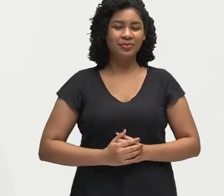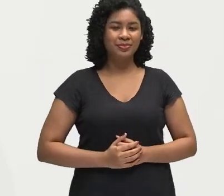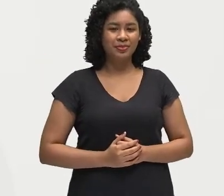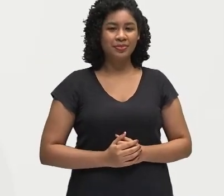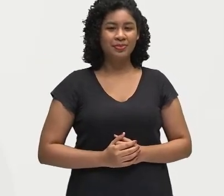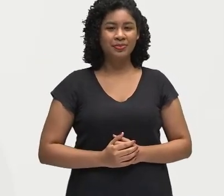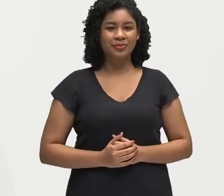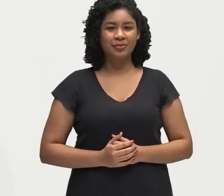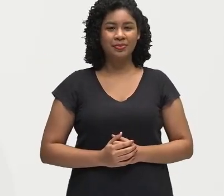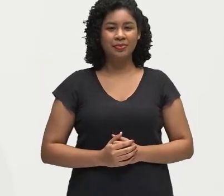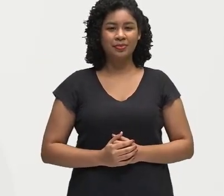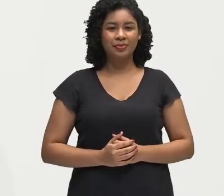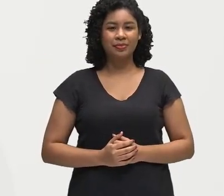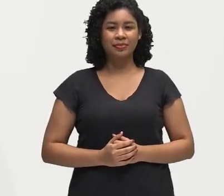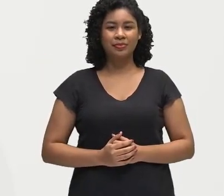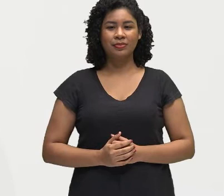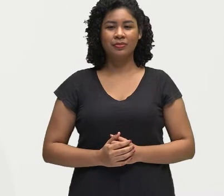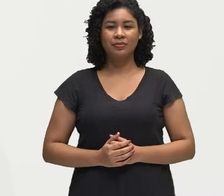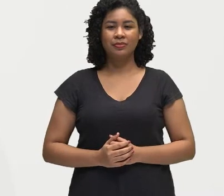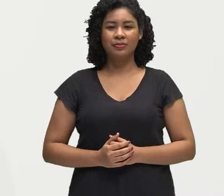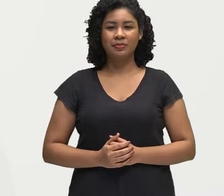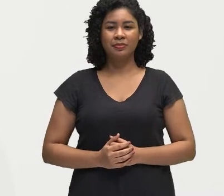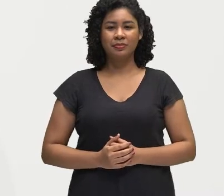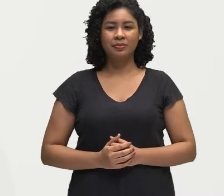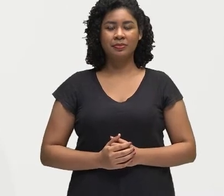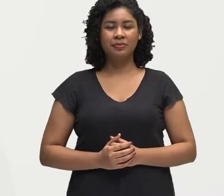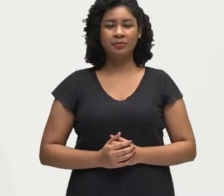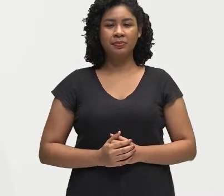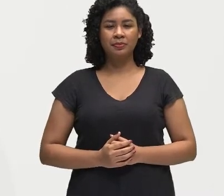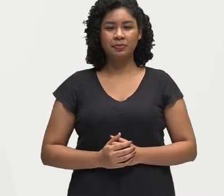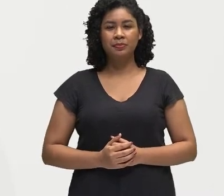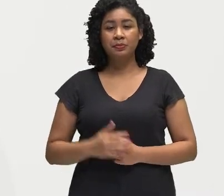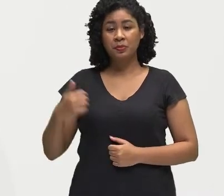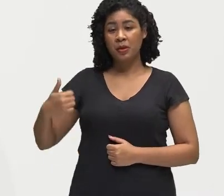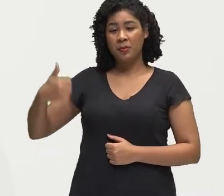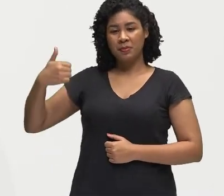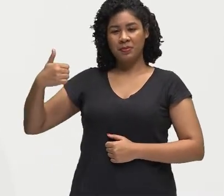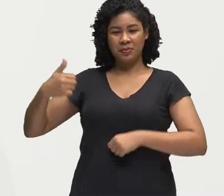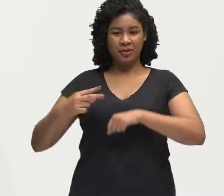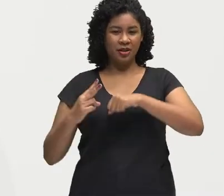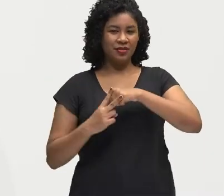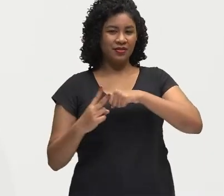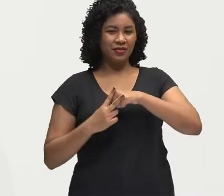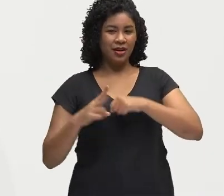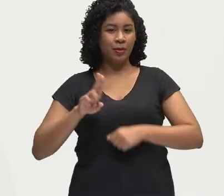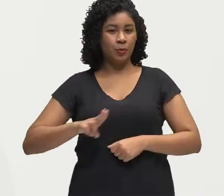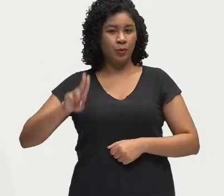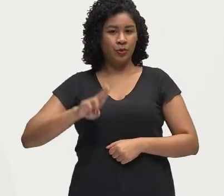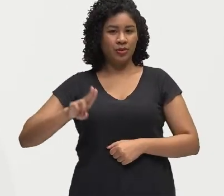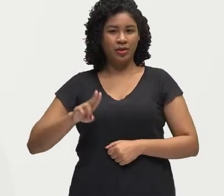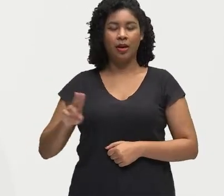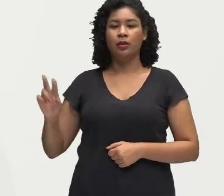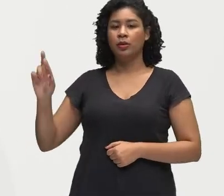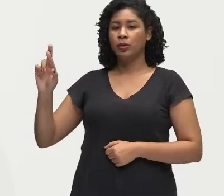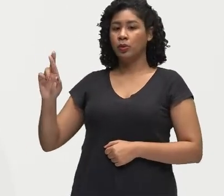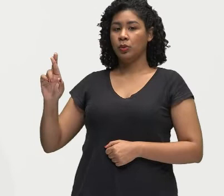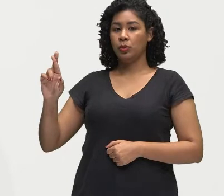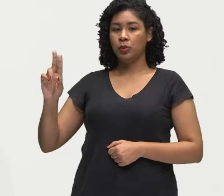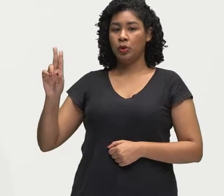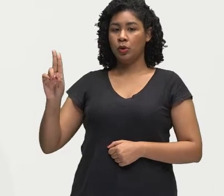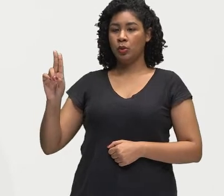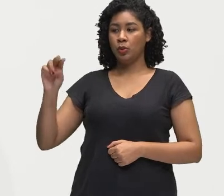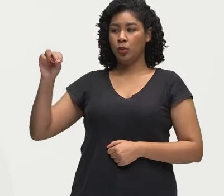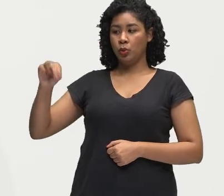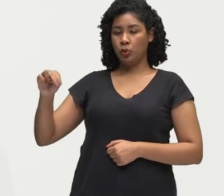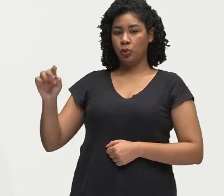né? Então aqui, o primeiro verbo que ele comentou foi o verbo run. O verbo run significa